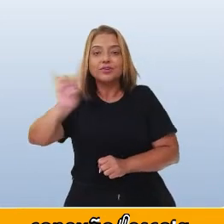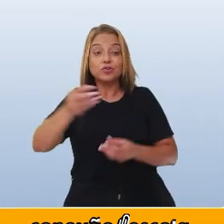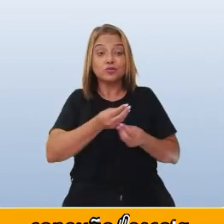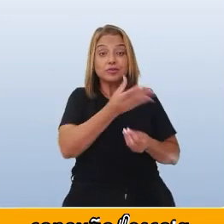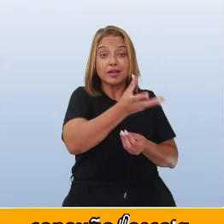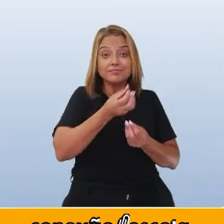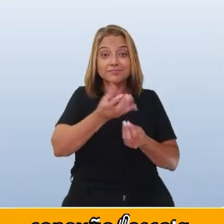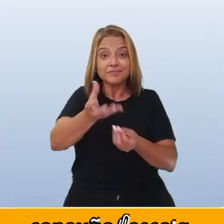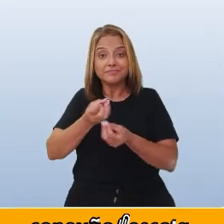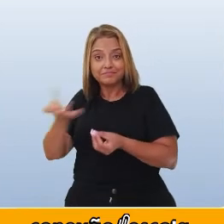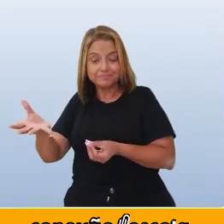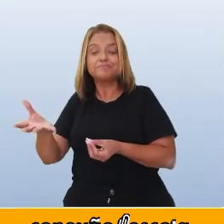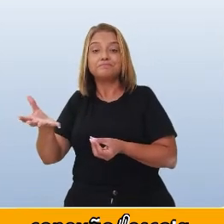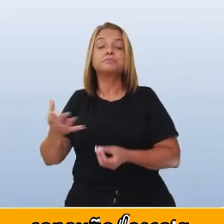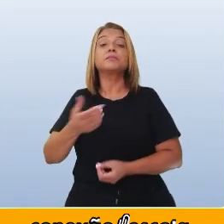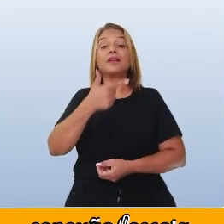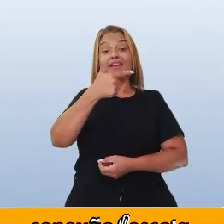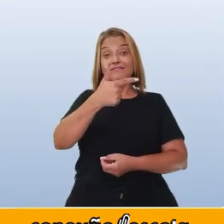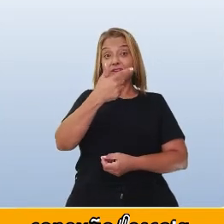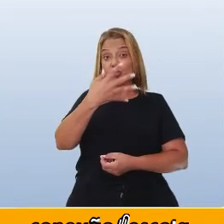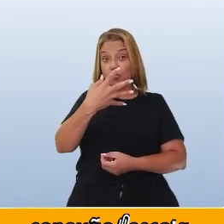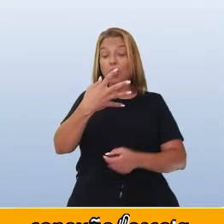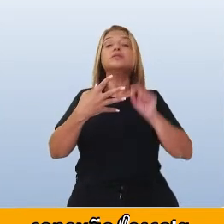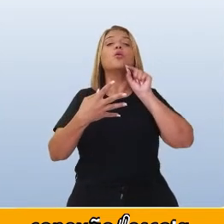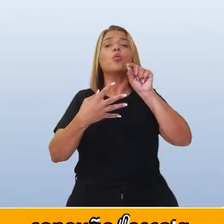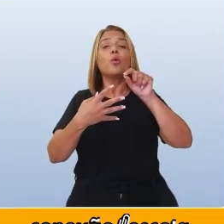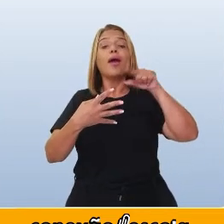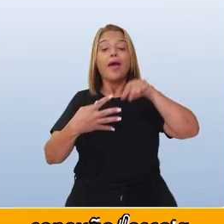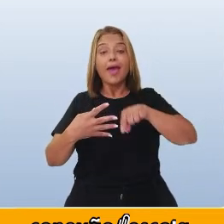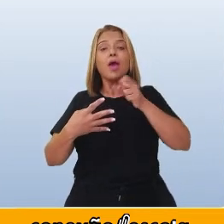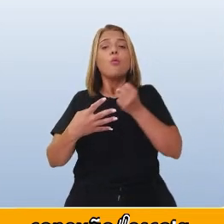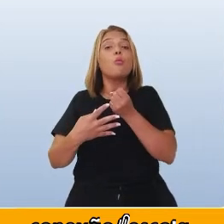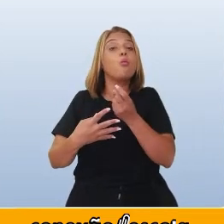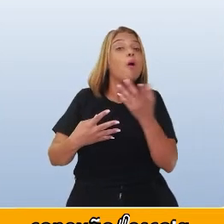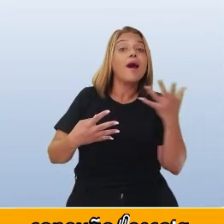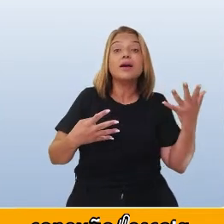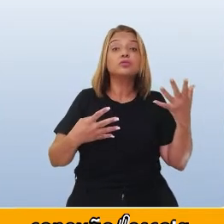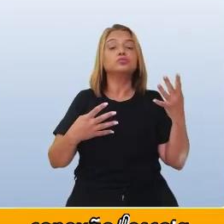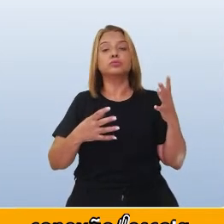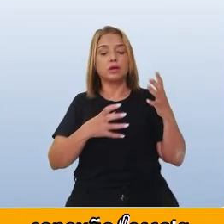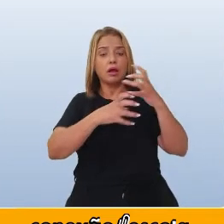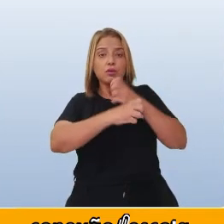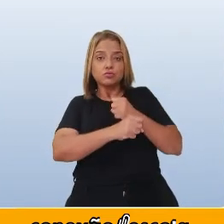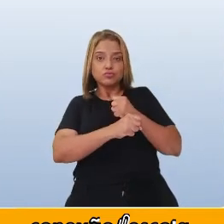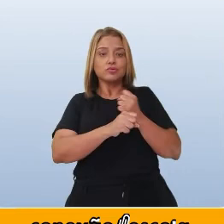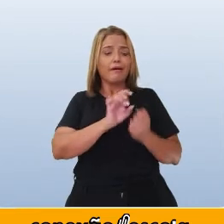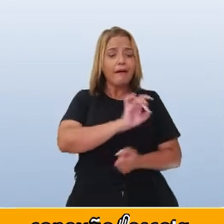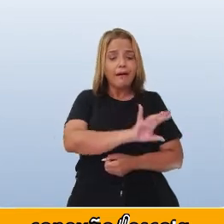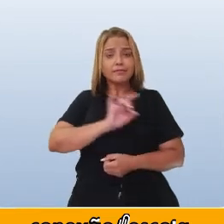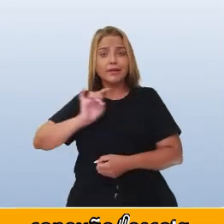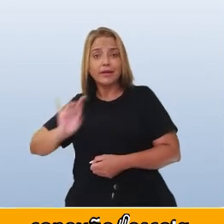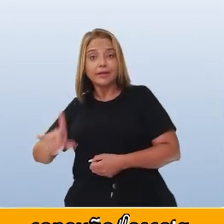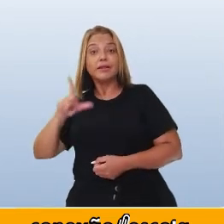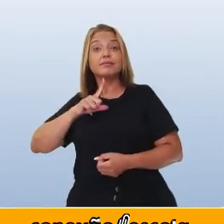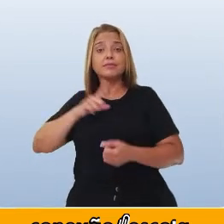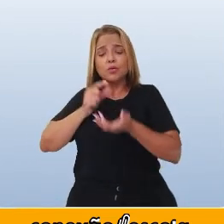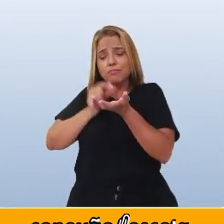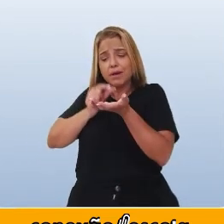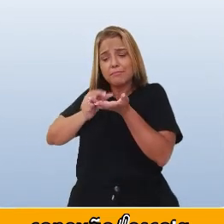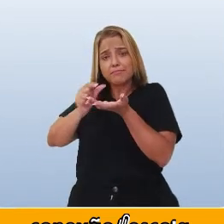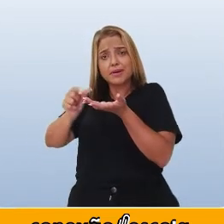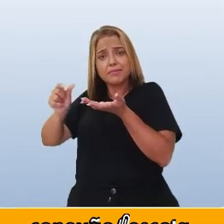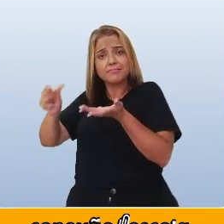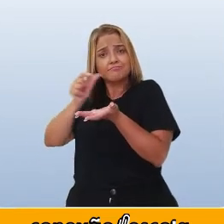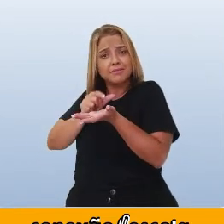recebeu. 24 são as subdivisões do objeto, as subdivisões de cada uma das barras. Então, o